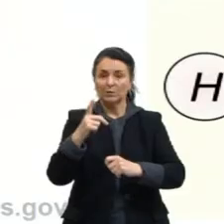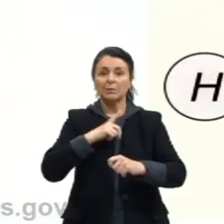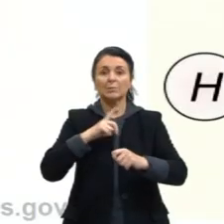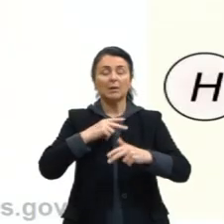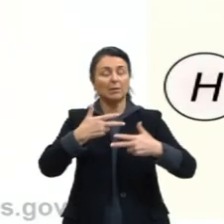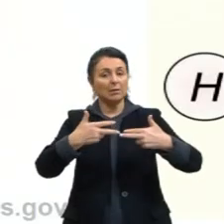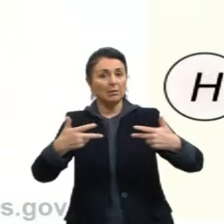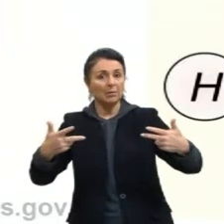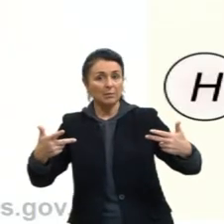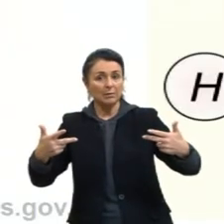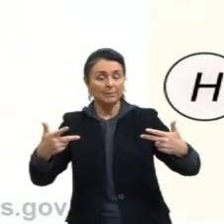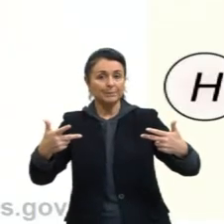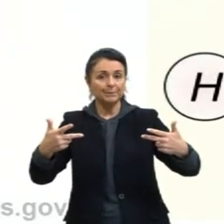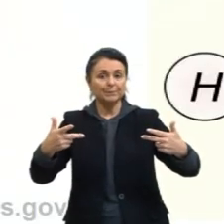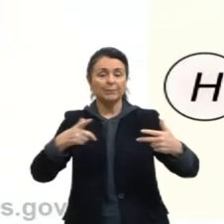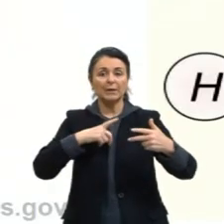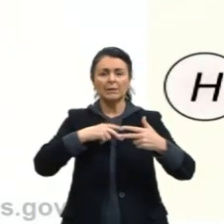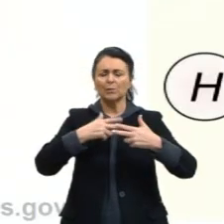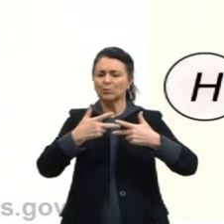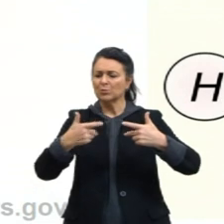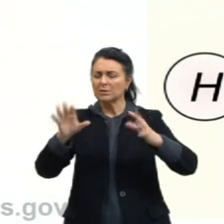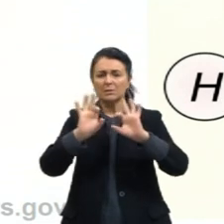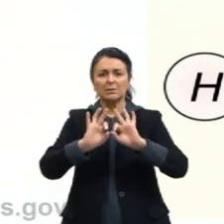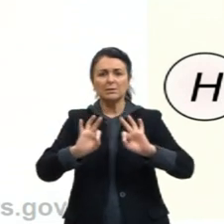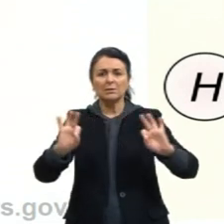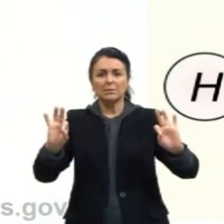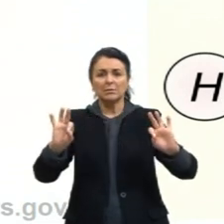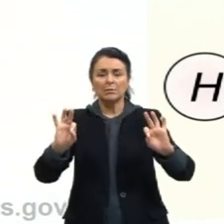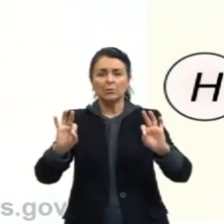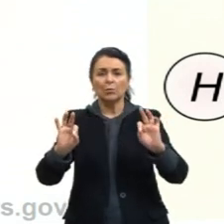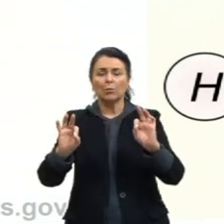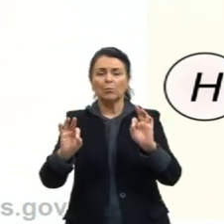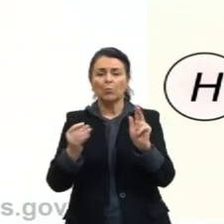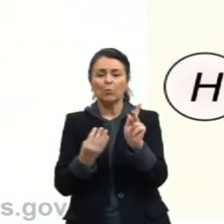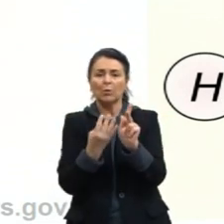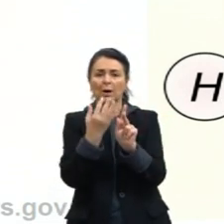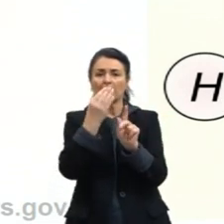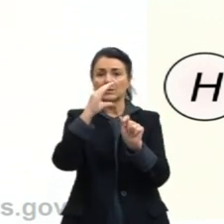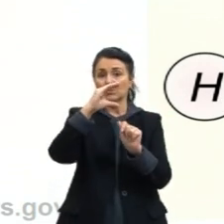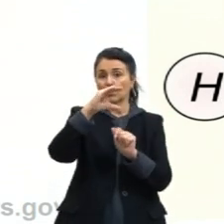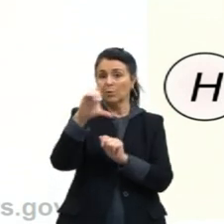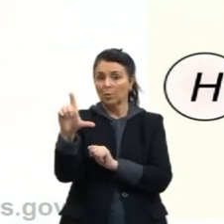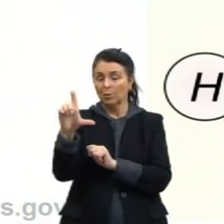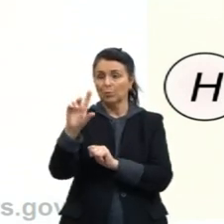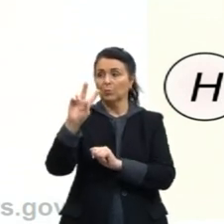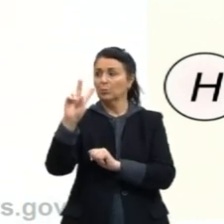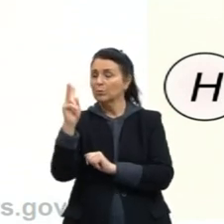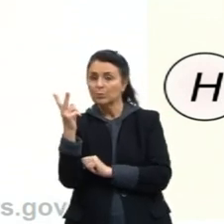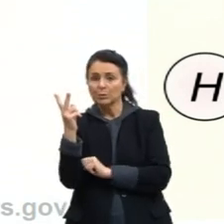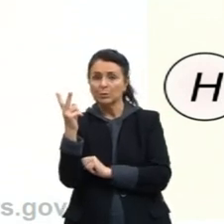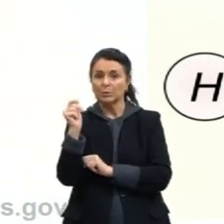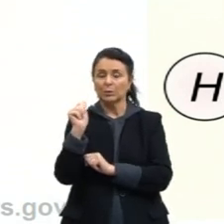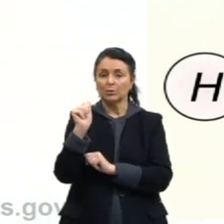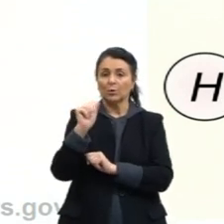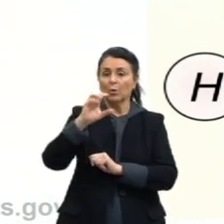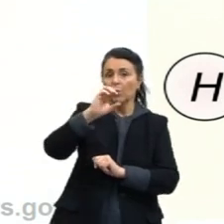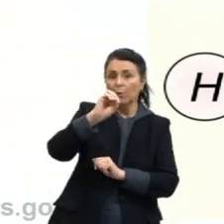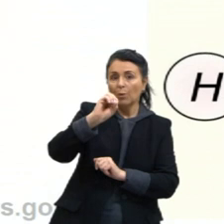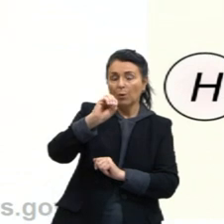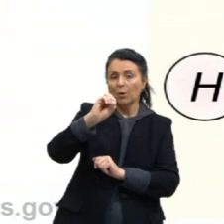elementos que formam substâncias simples né como um gás cloro o gás hidrogênio um gás oxigênio